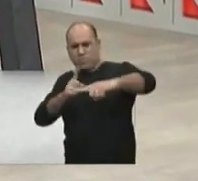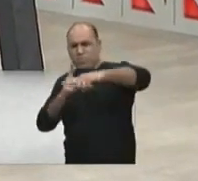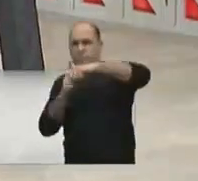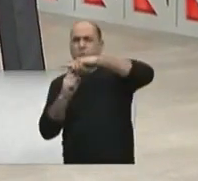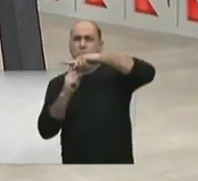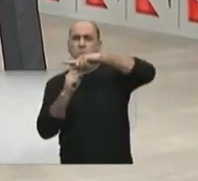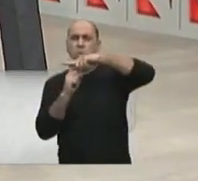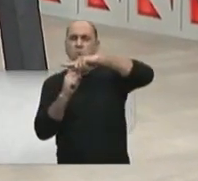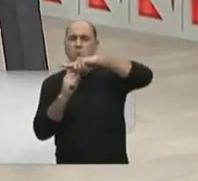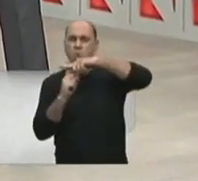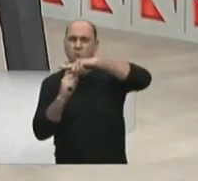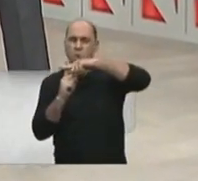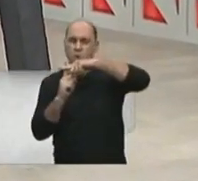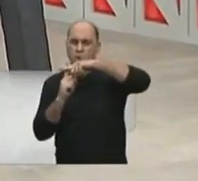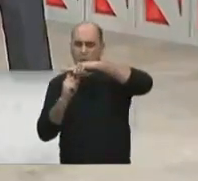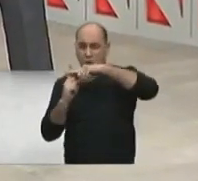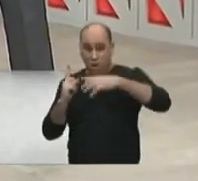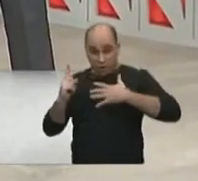Minhas